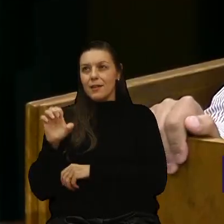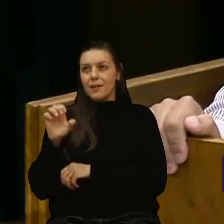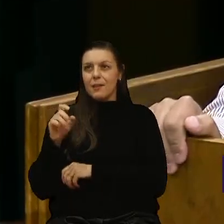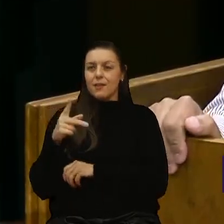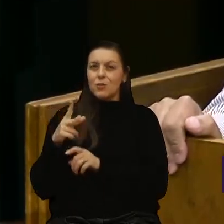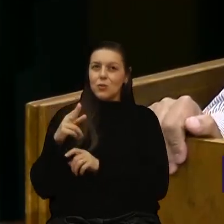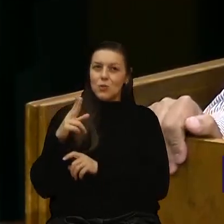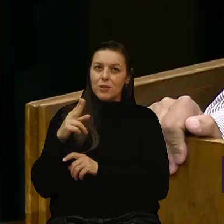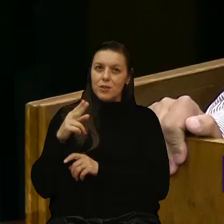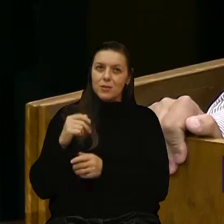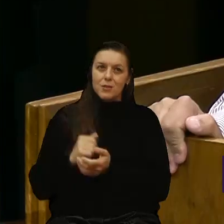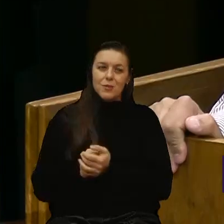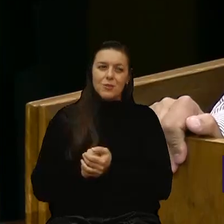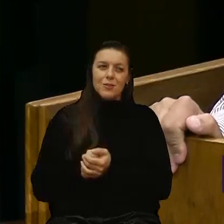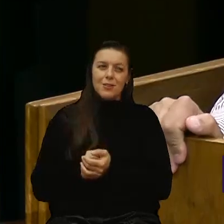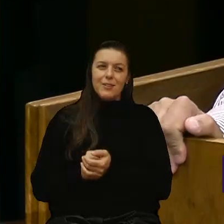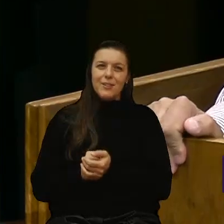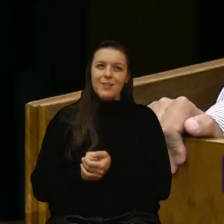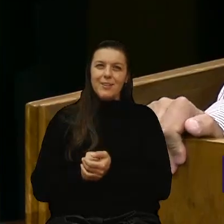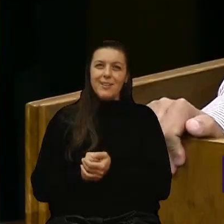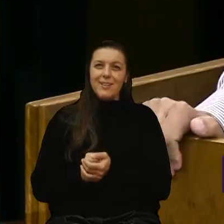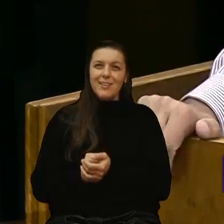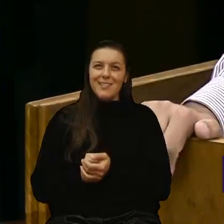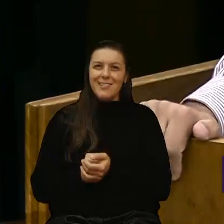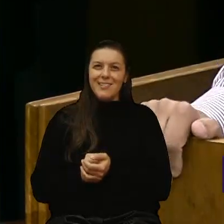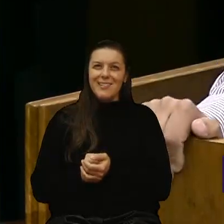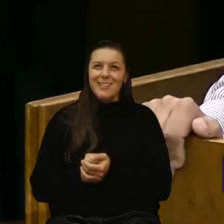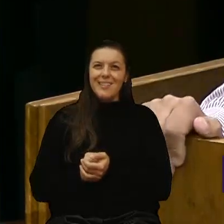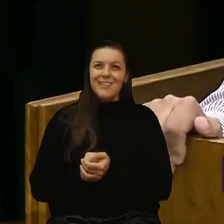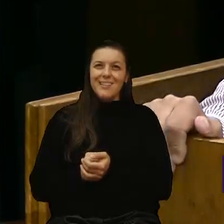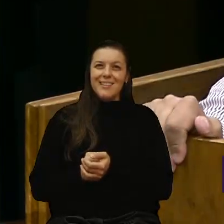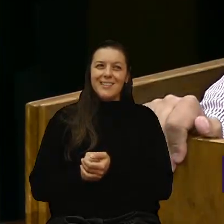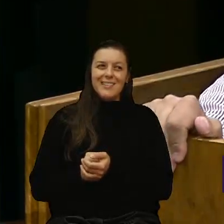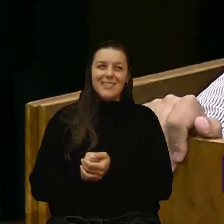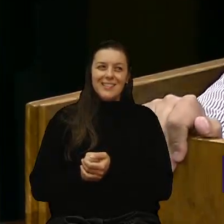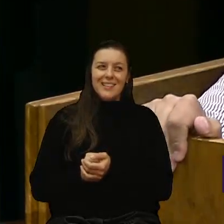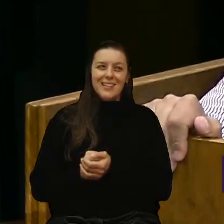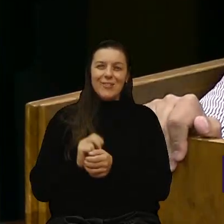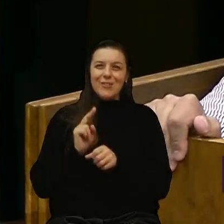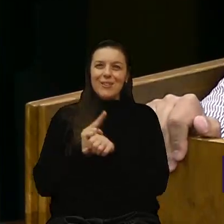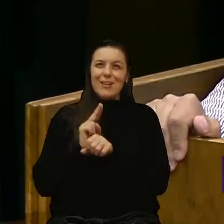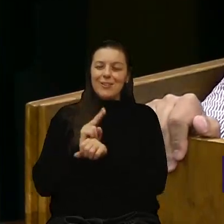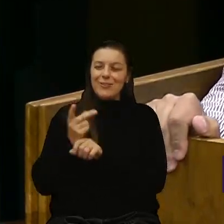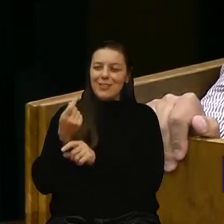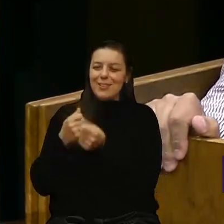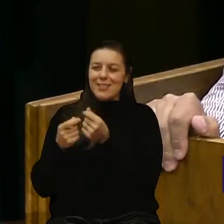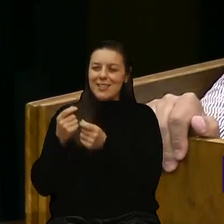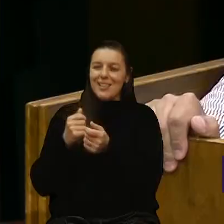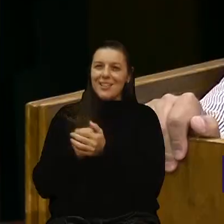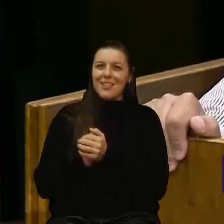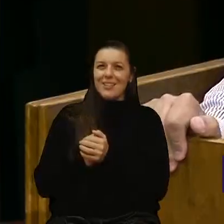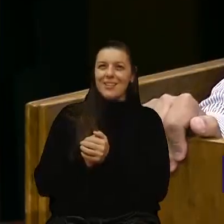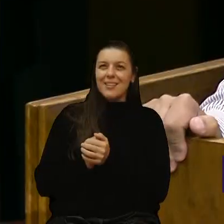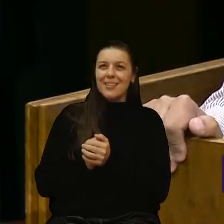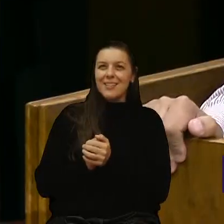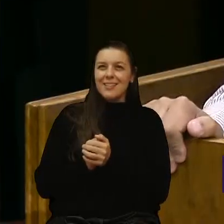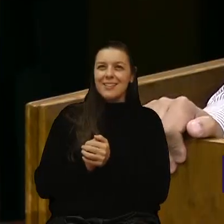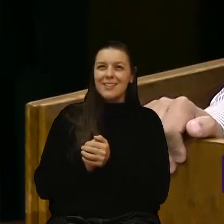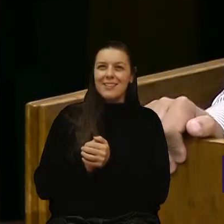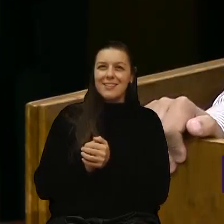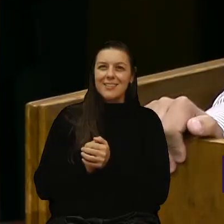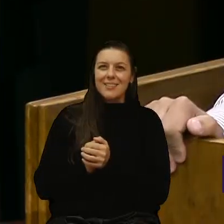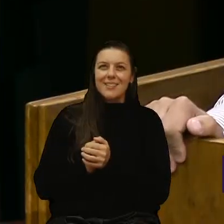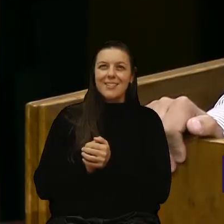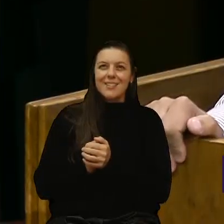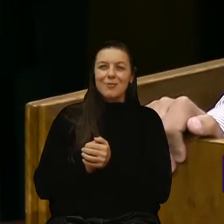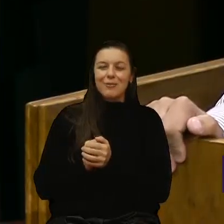época da gestão do saudoso companheiro Marcelo Souza Santos, Goiaba. E, enfim, a